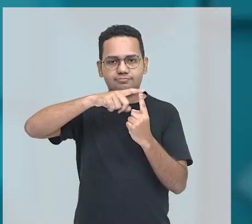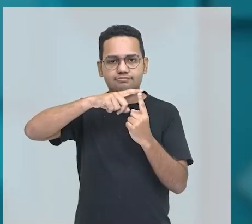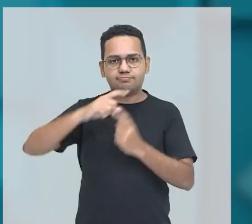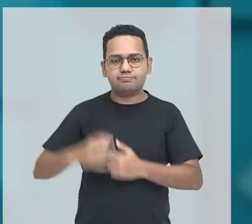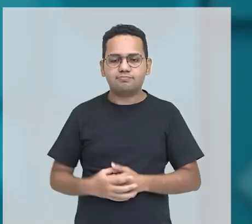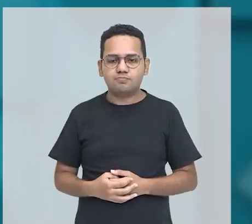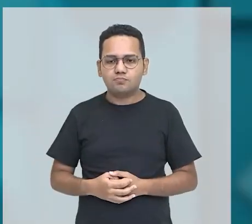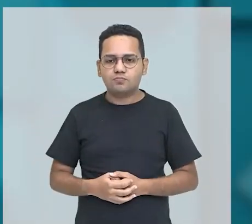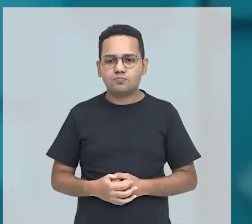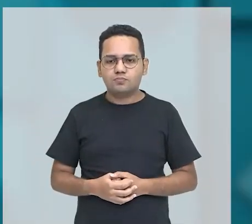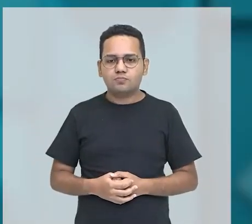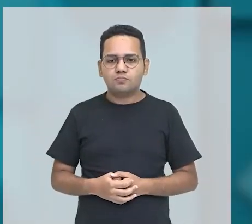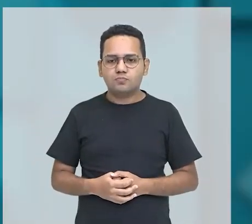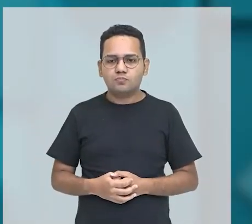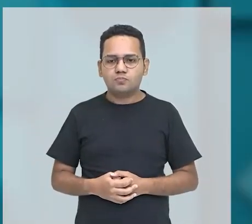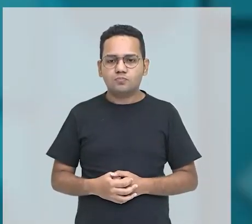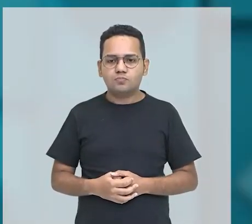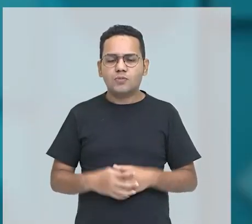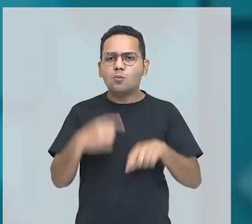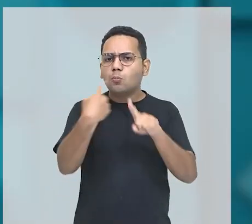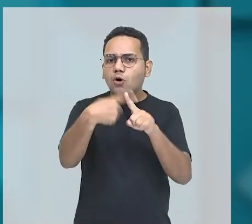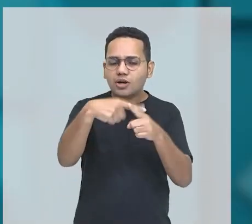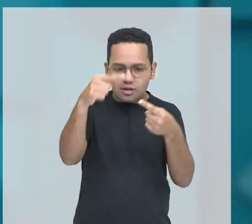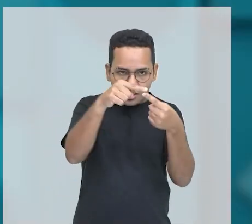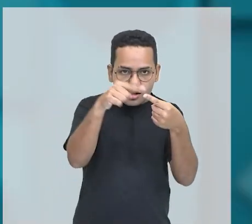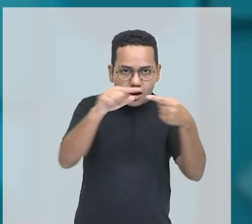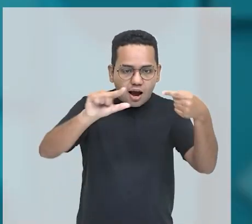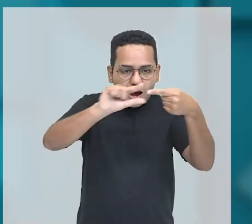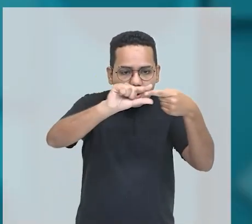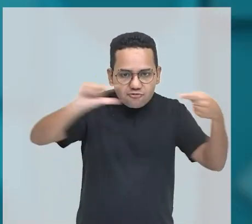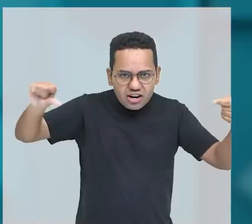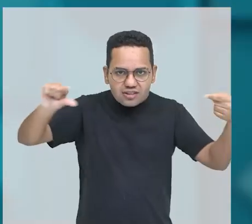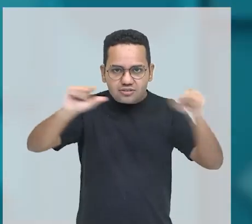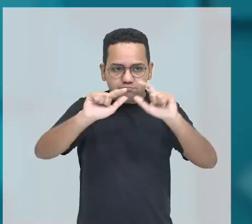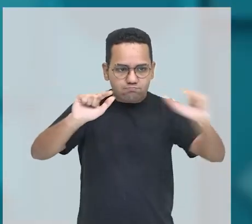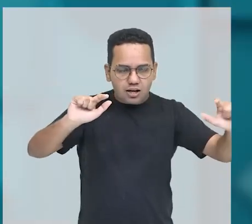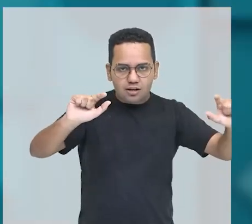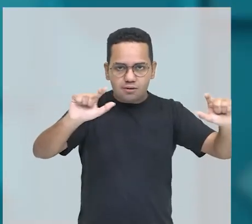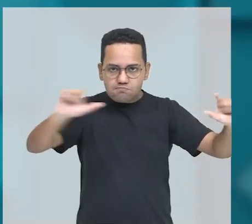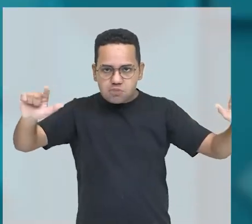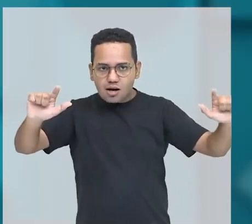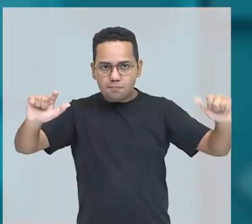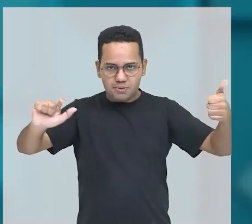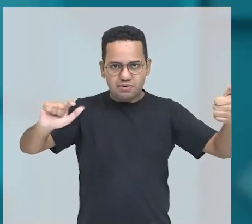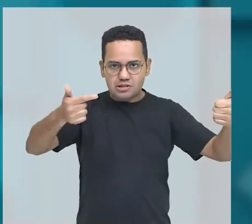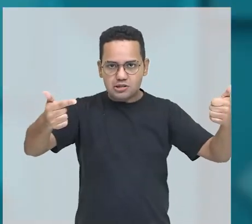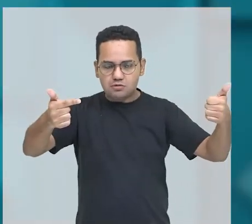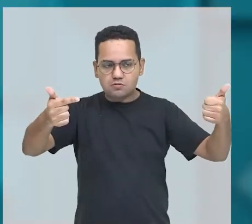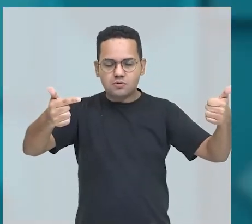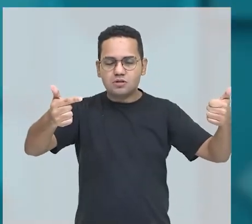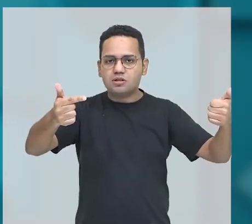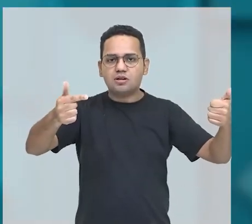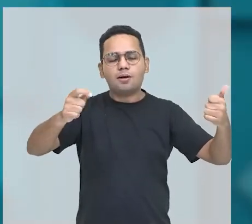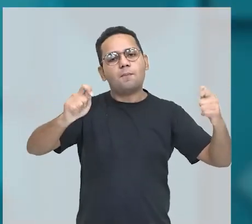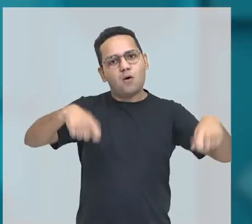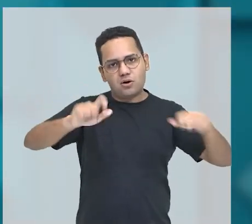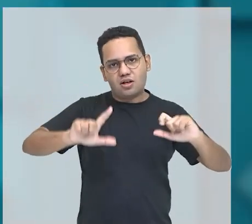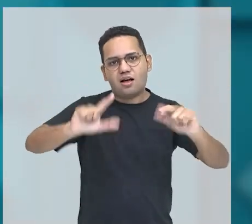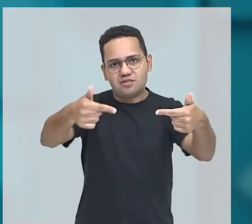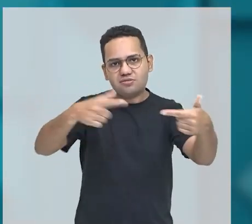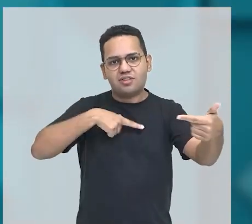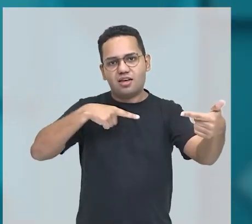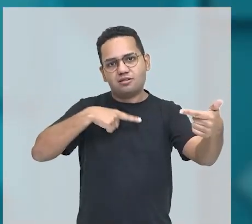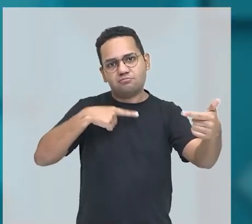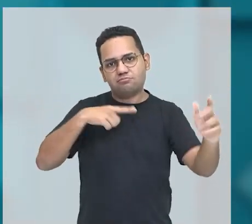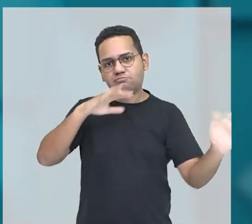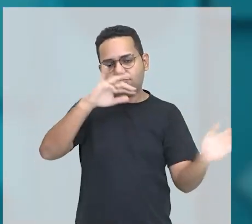que é do tipo 1, né? A condicional do tipo 1, que trata sempre de uma ação que há uma possibilidade real de que aconteça. Na do tipo 2,